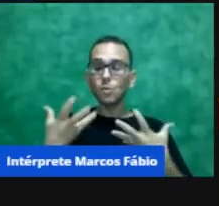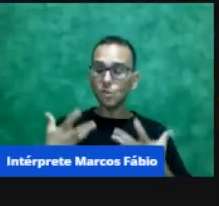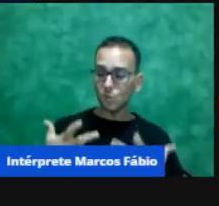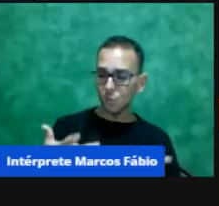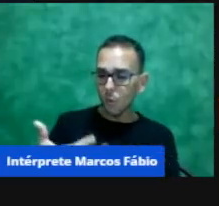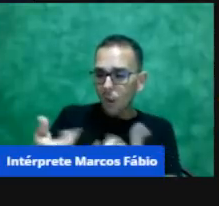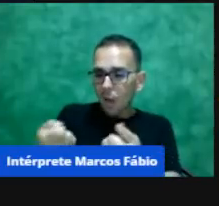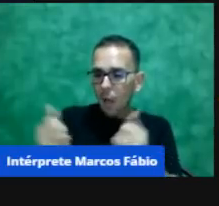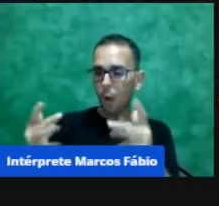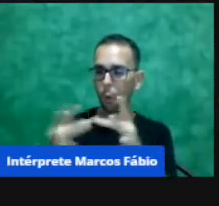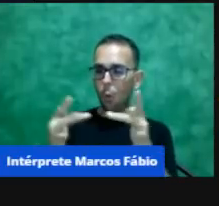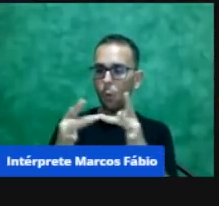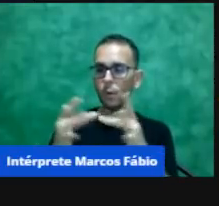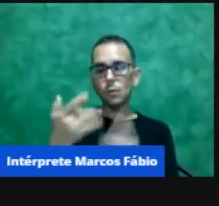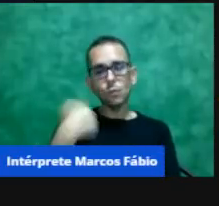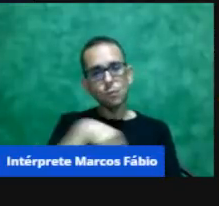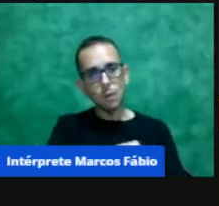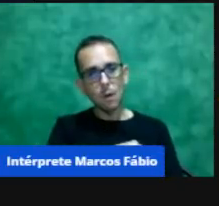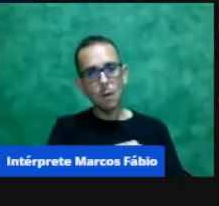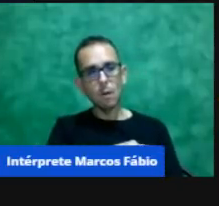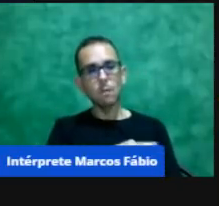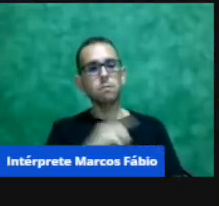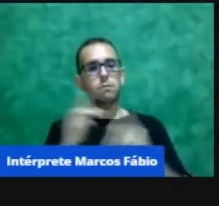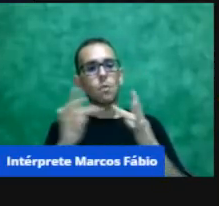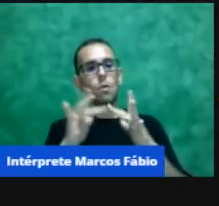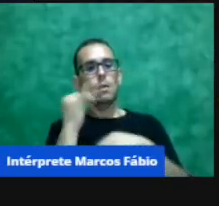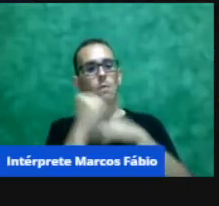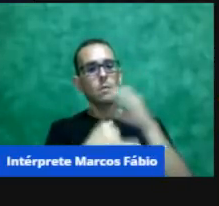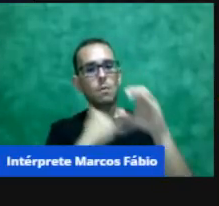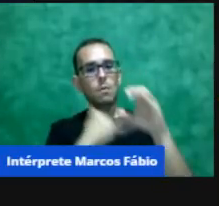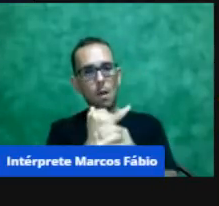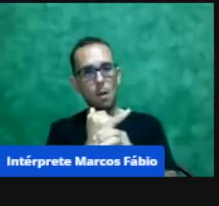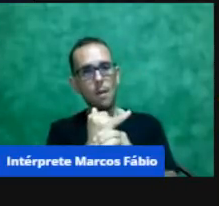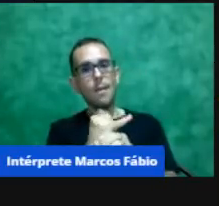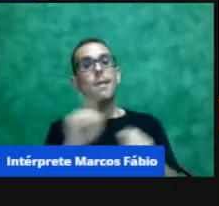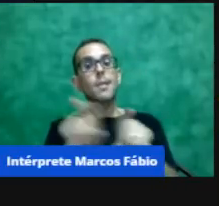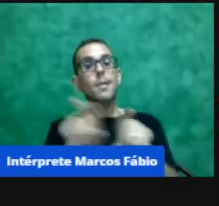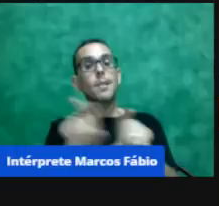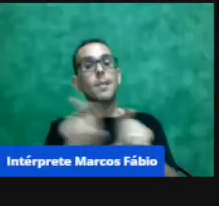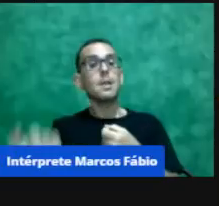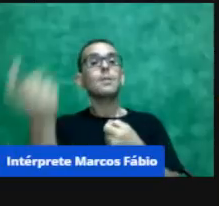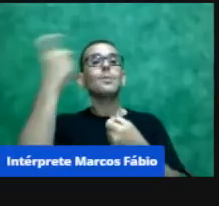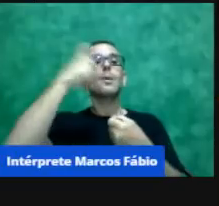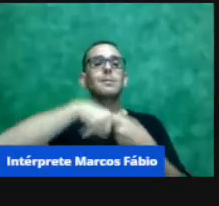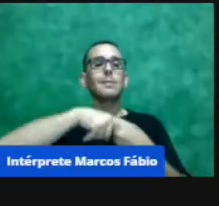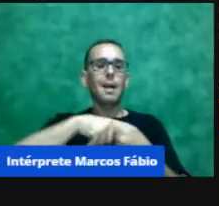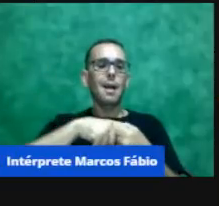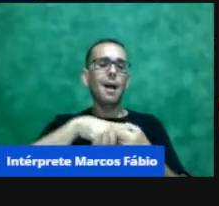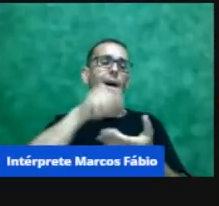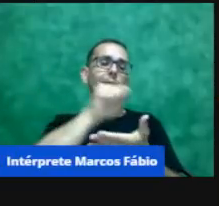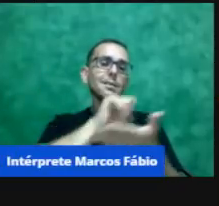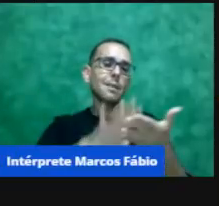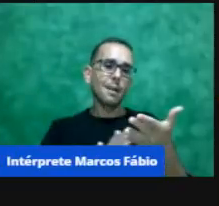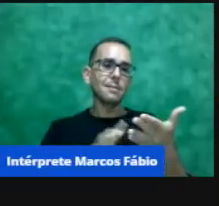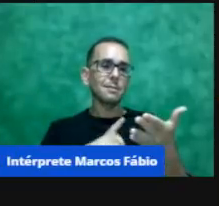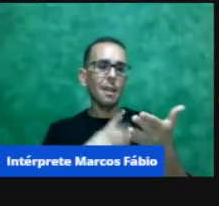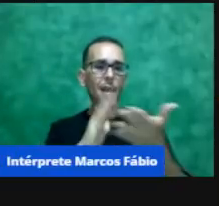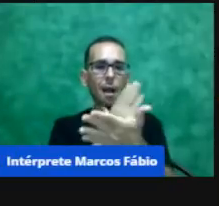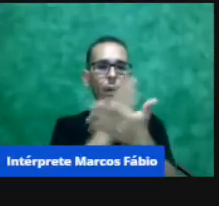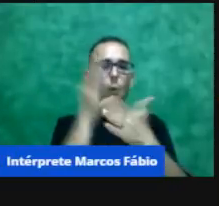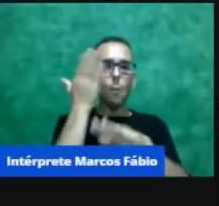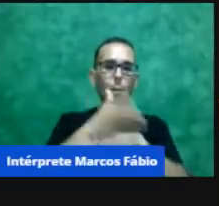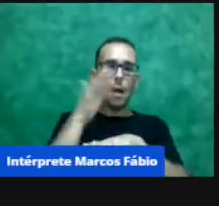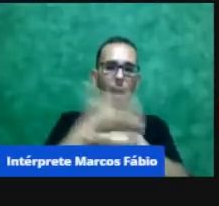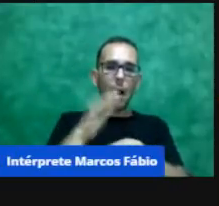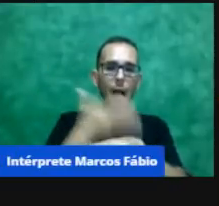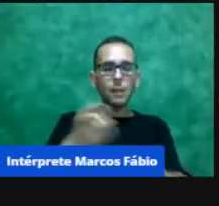esse contato com a gente, esse contato virtual, né? E de retornar essas atividades, né? Porque tem algumas atividades práticas que